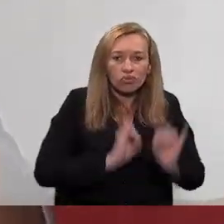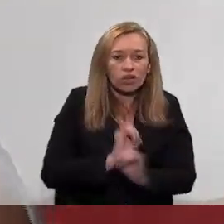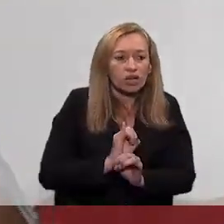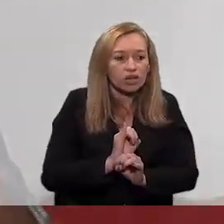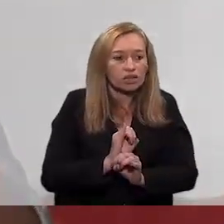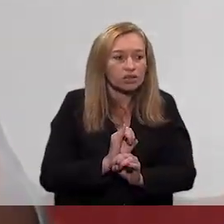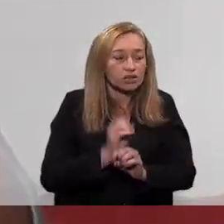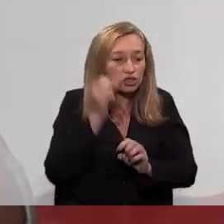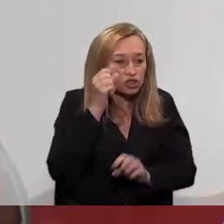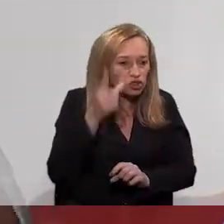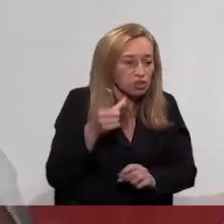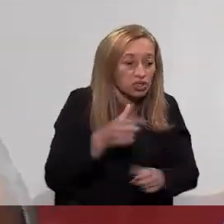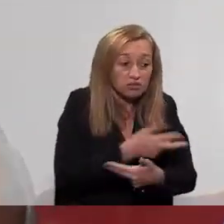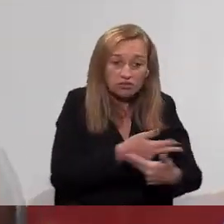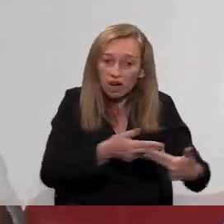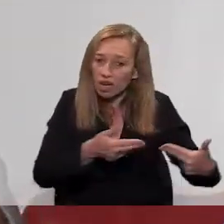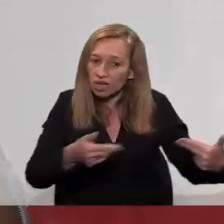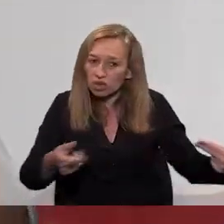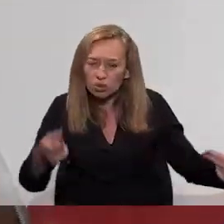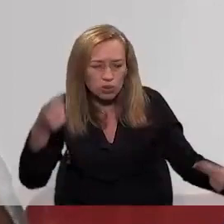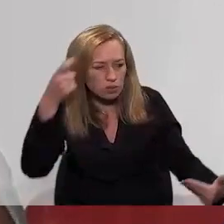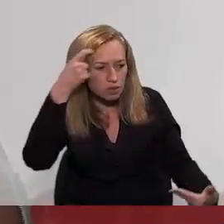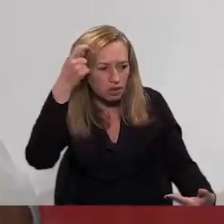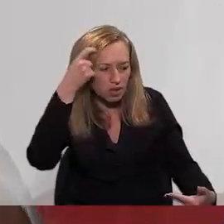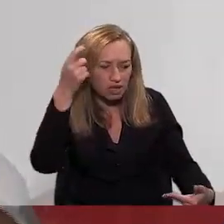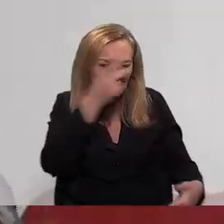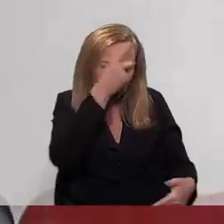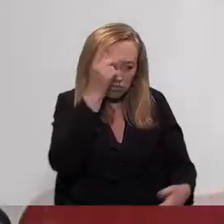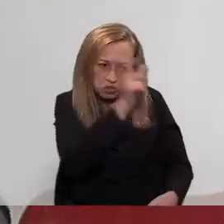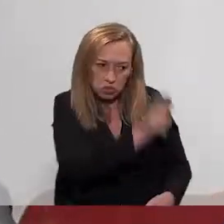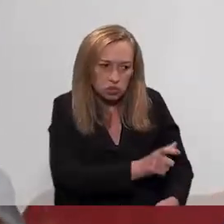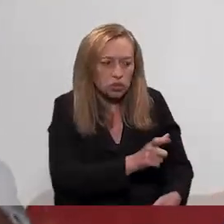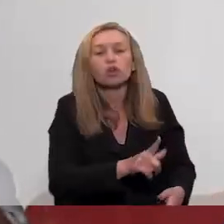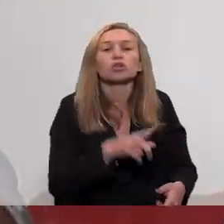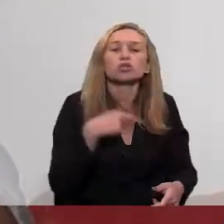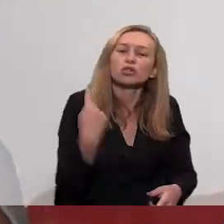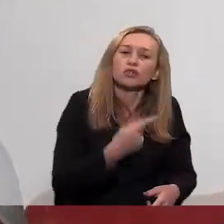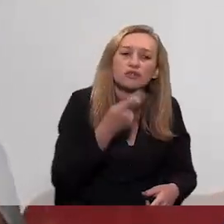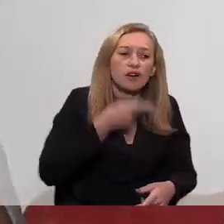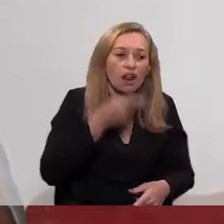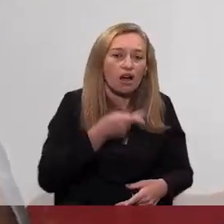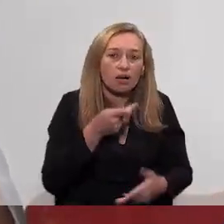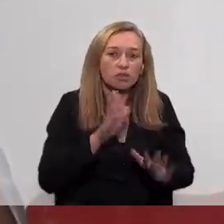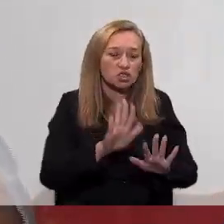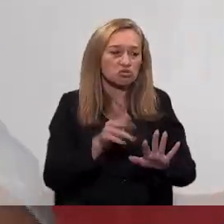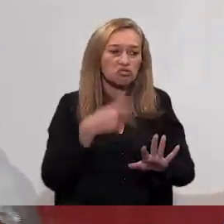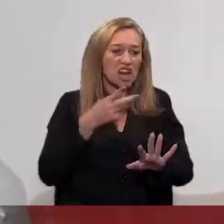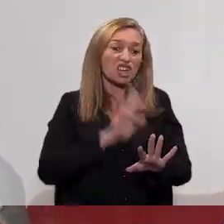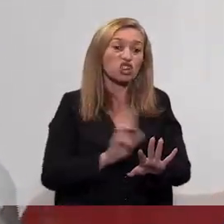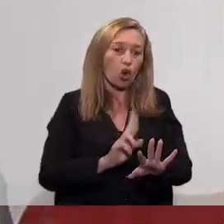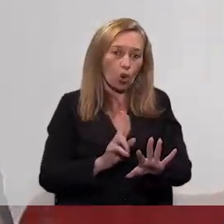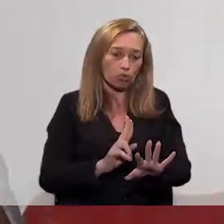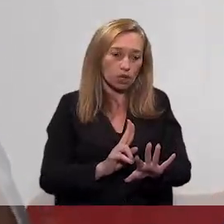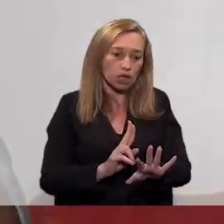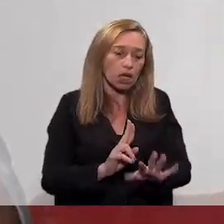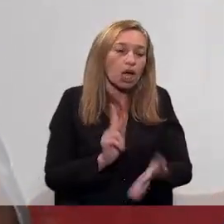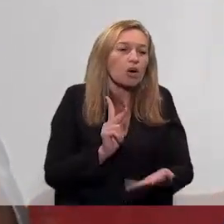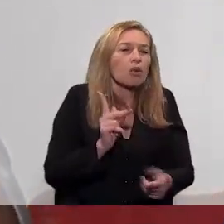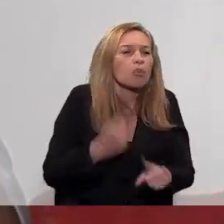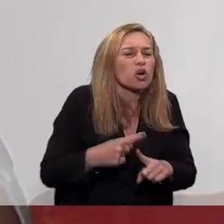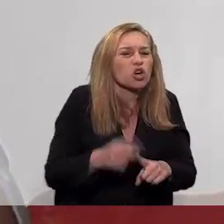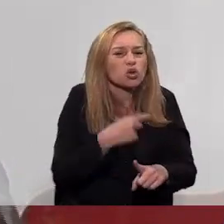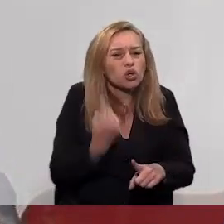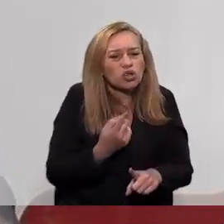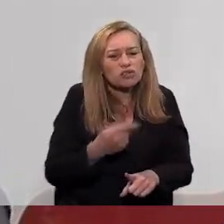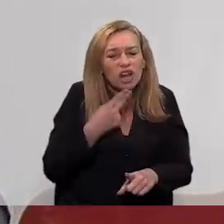A internet, ela desperta vários gatilhos mentais no indivíduo. Quando a gente fala desse... Eu não vou falar o nome, hein?